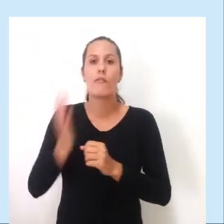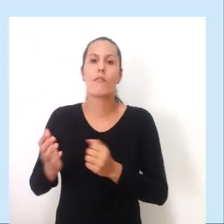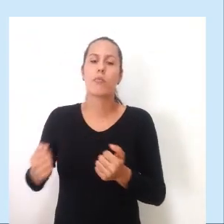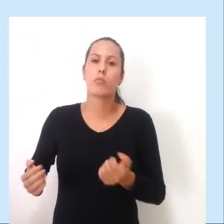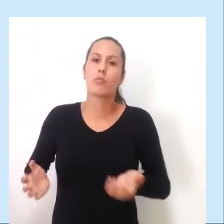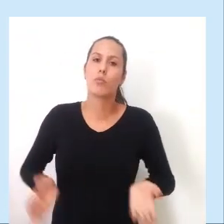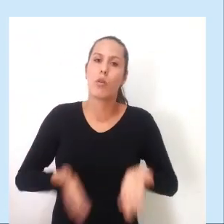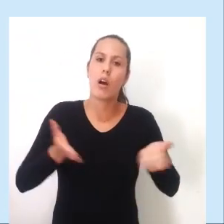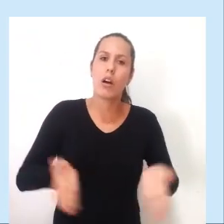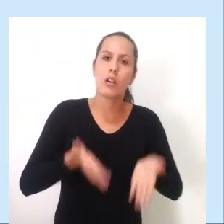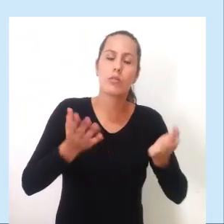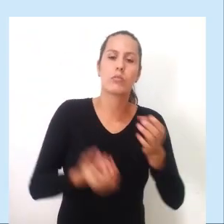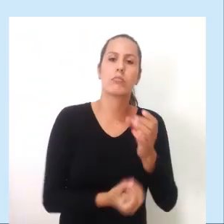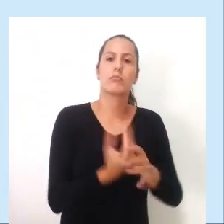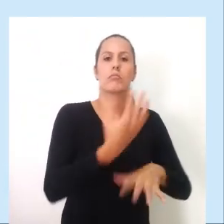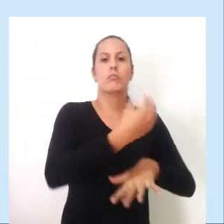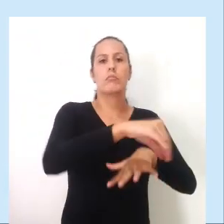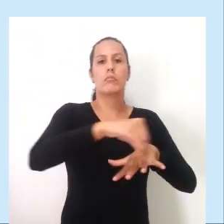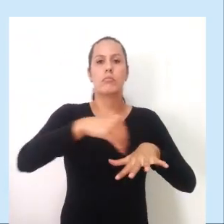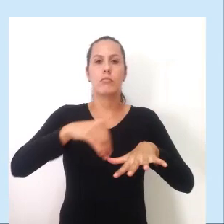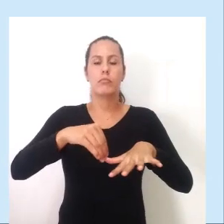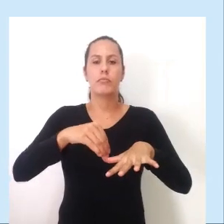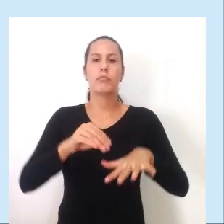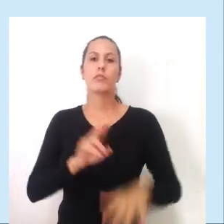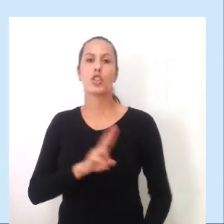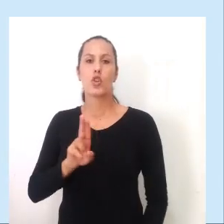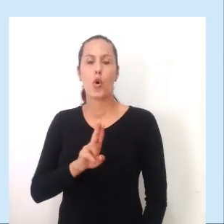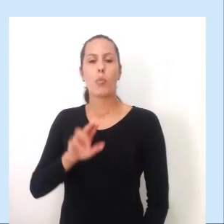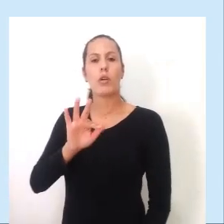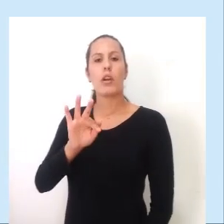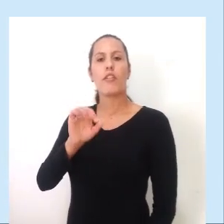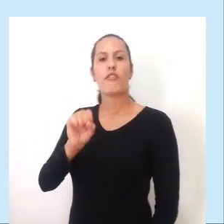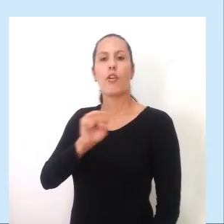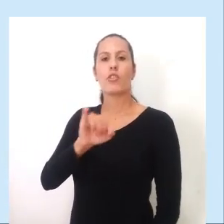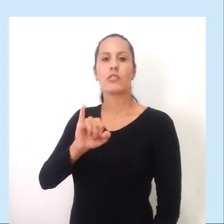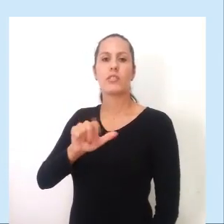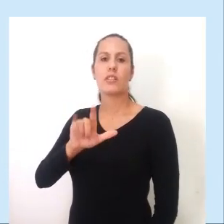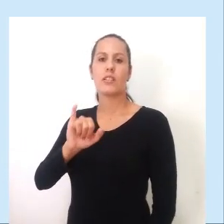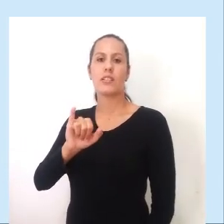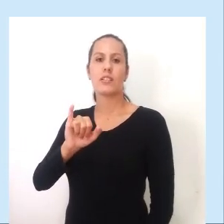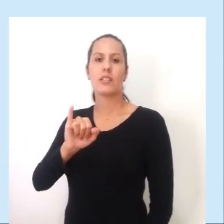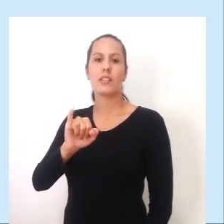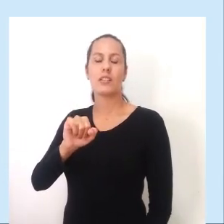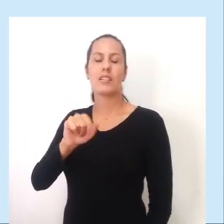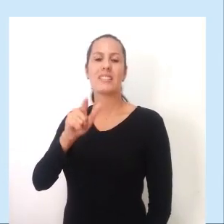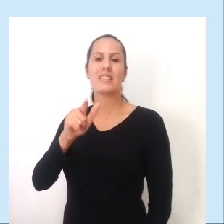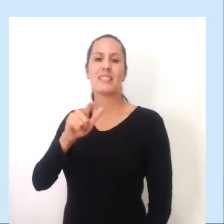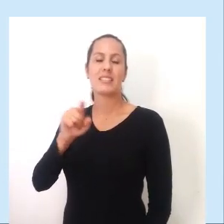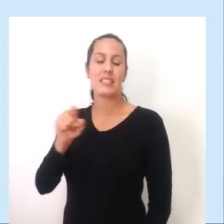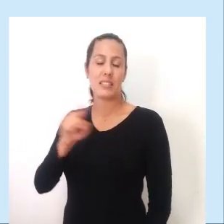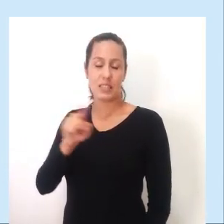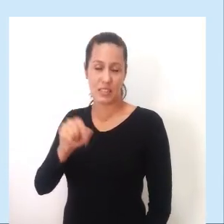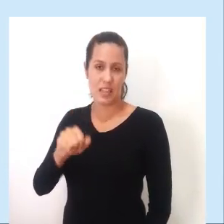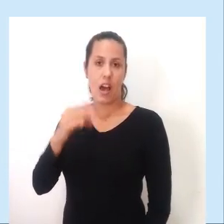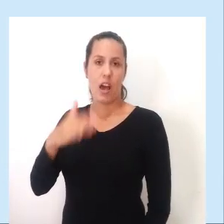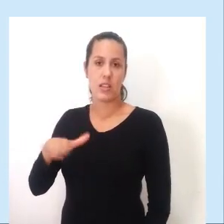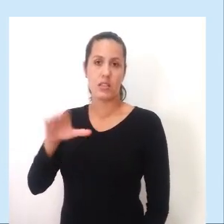fóssil. Como é o nome da formação de um fóssil? Fossilização, ok? E